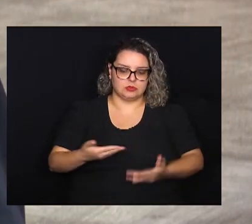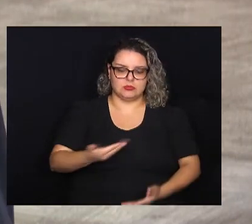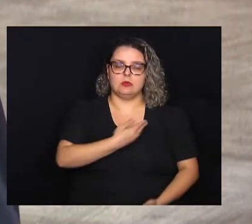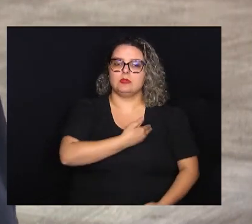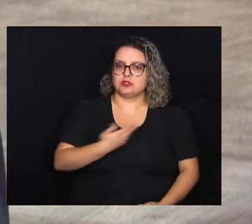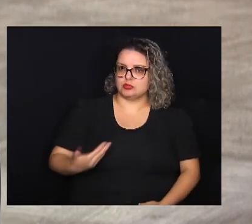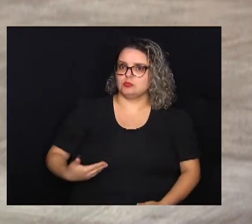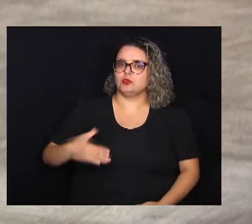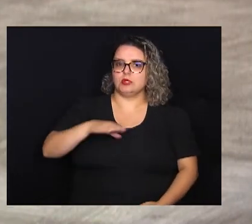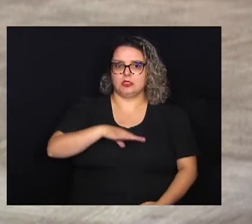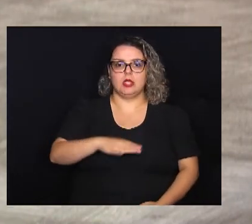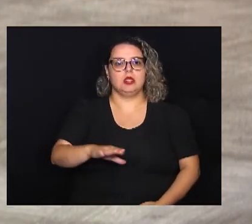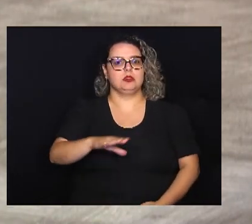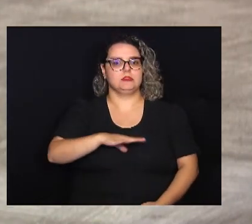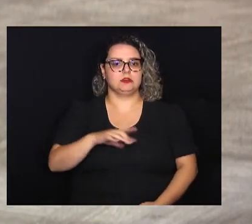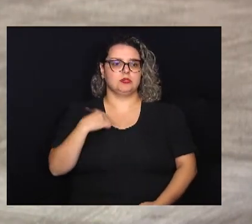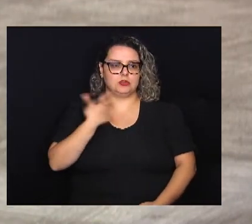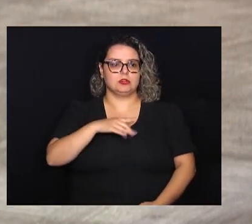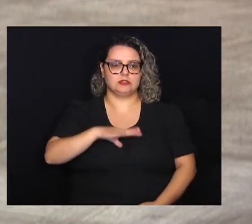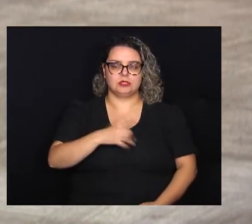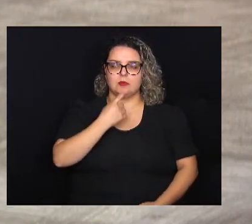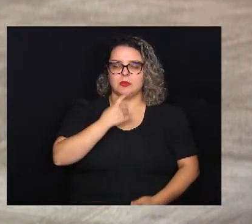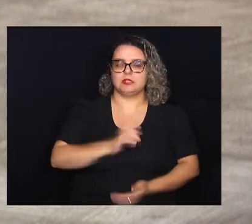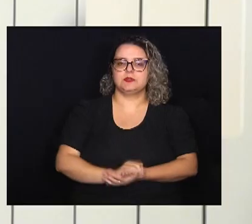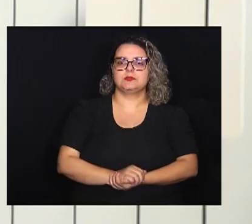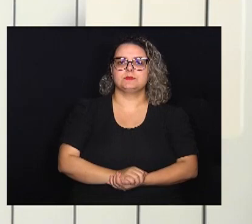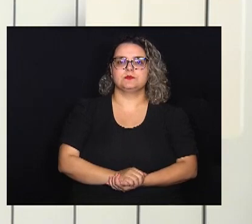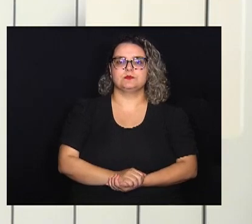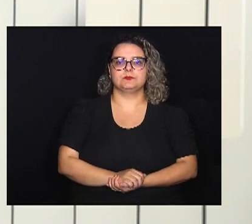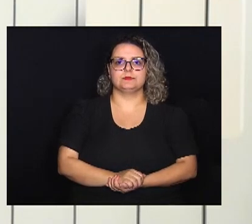municipal da cidade de Campinas